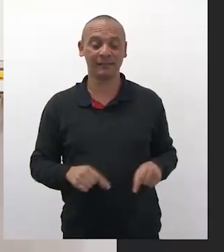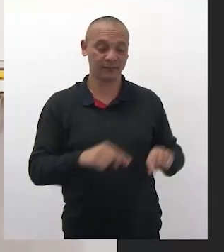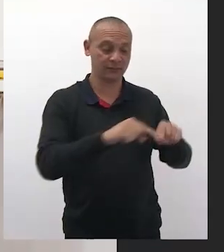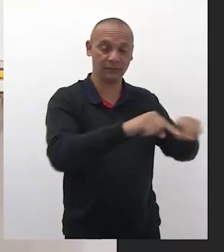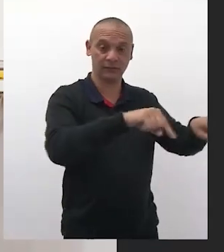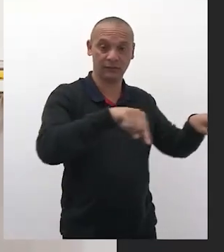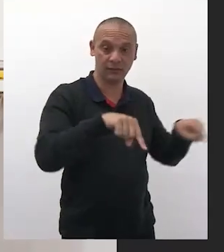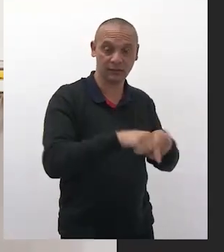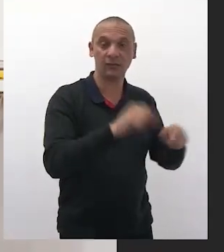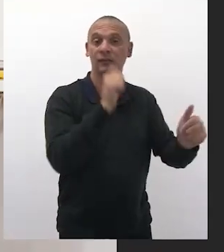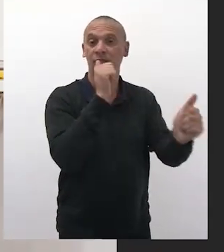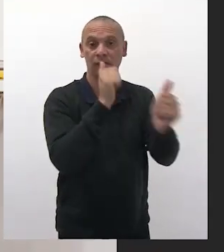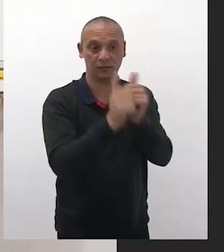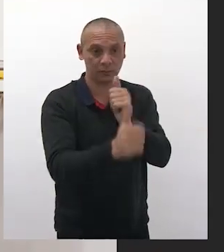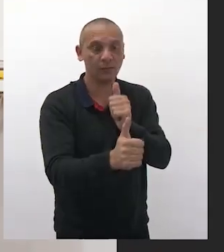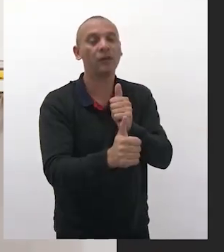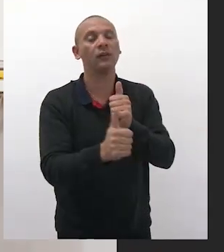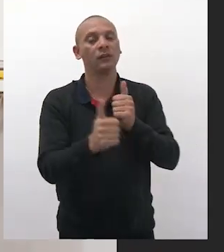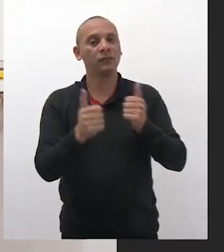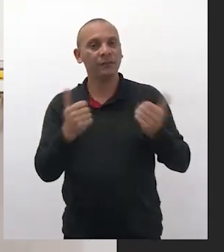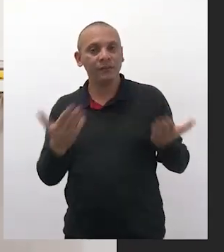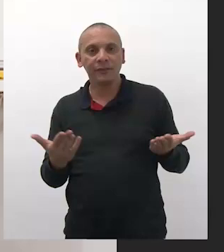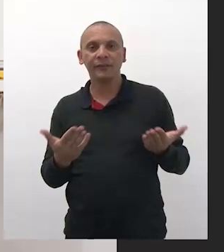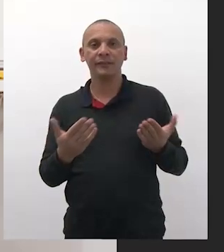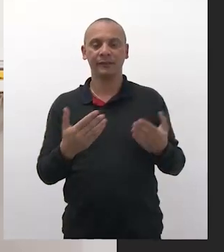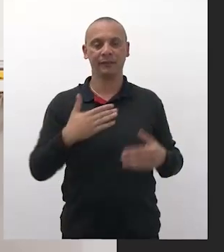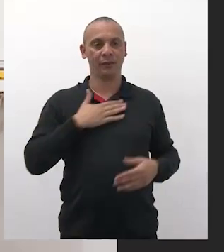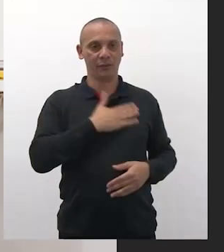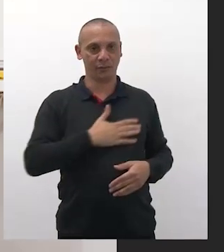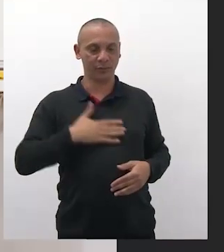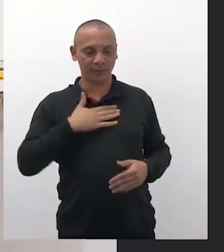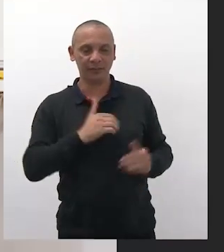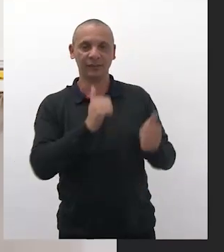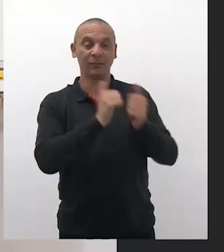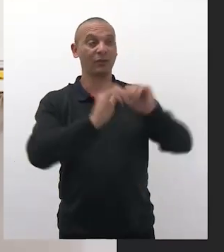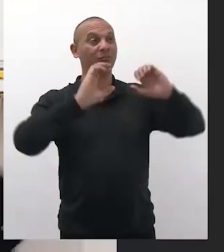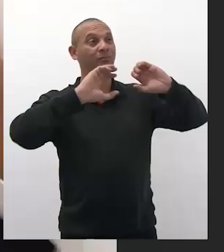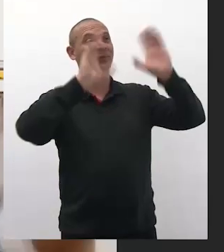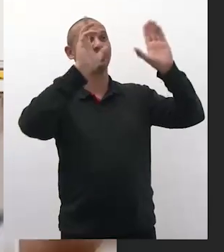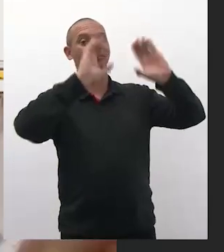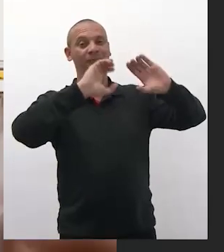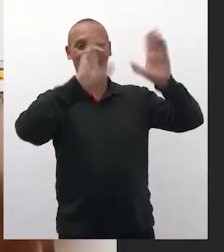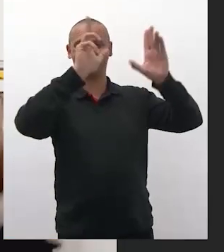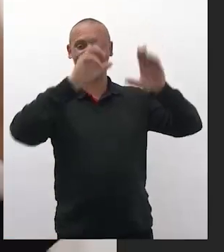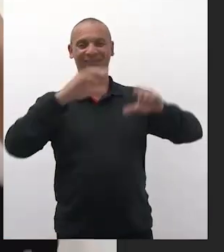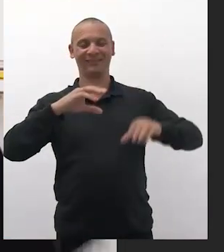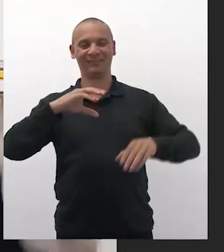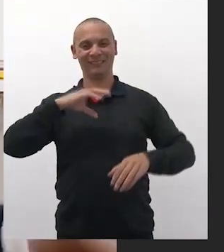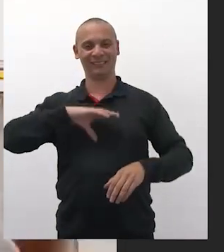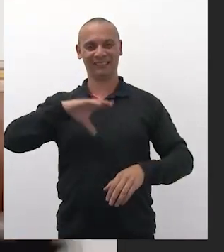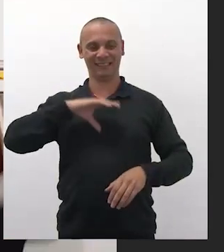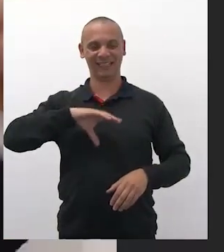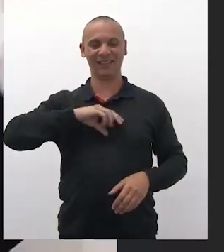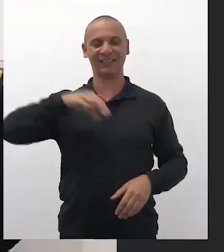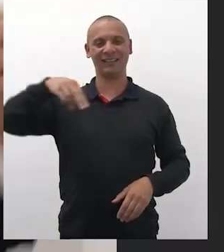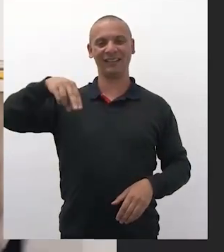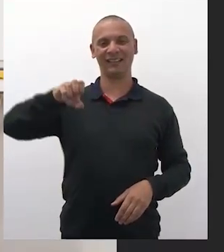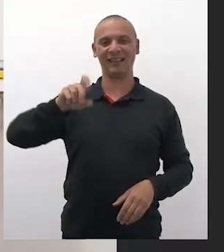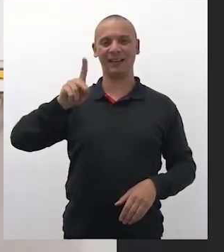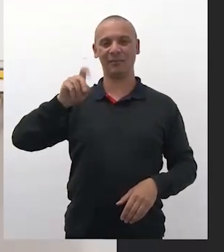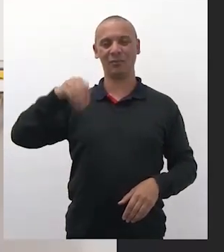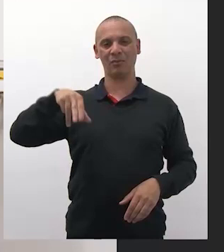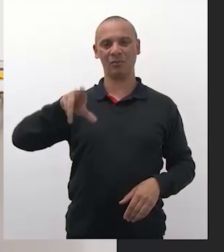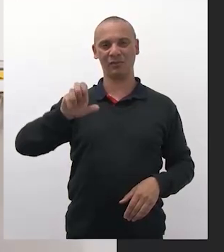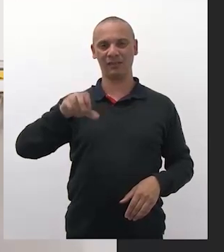poliesportiva. Depois eu me interessei também pelo esporte, né? Eu joguei vôlei pela cidade, representando a cidade ali